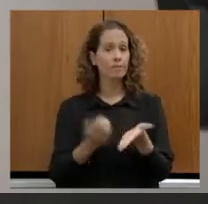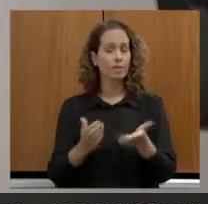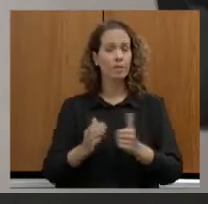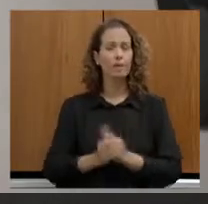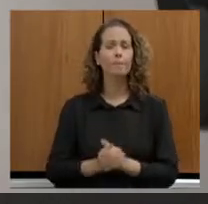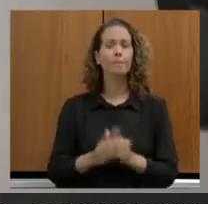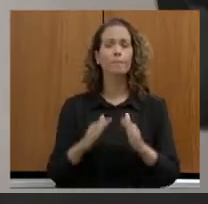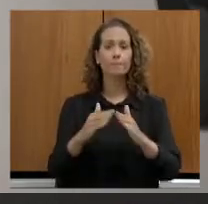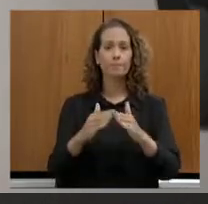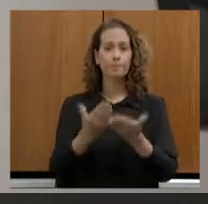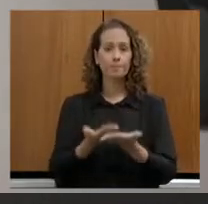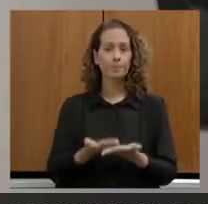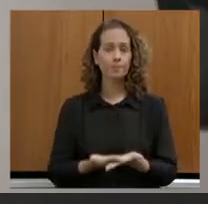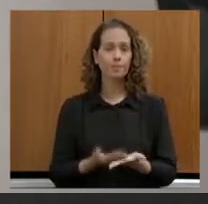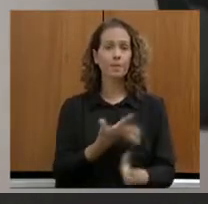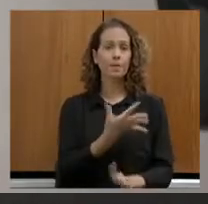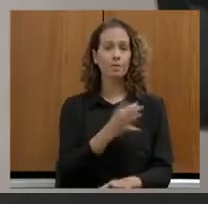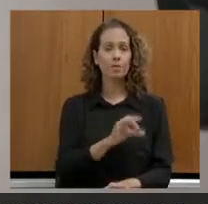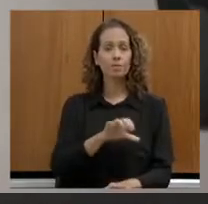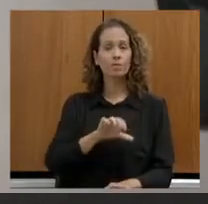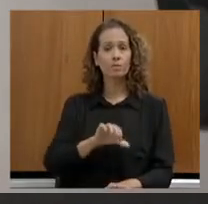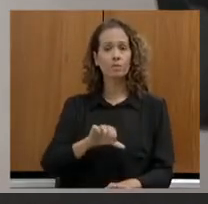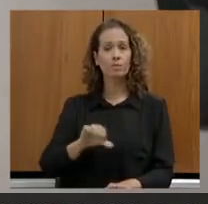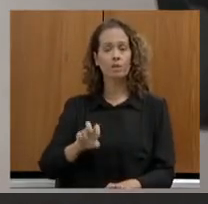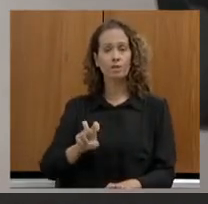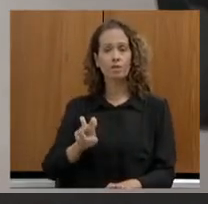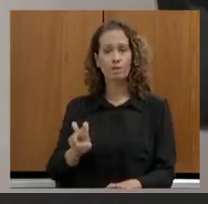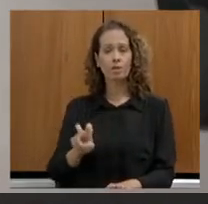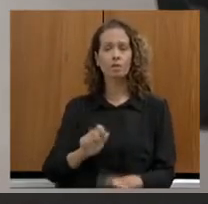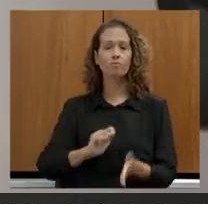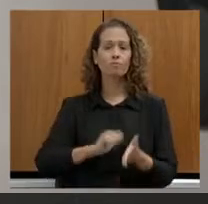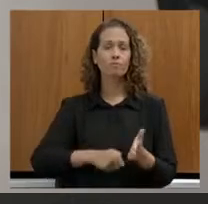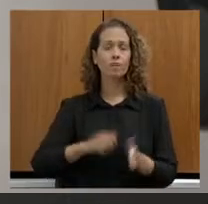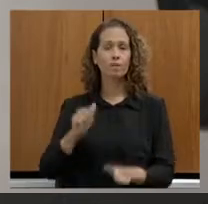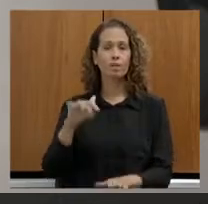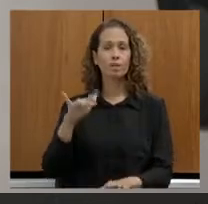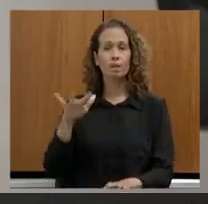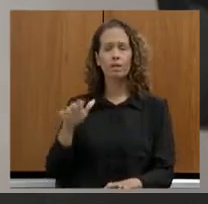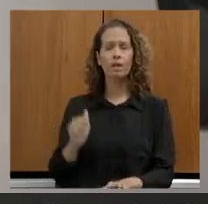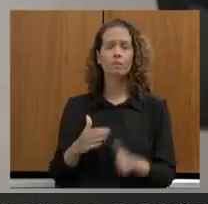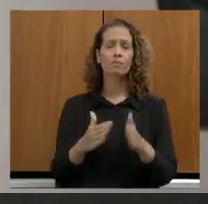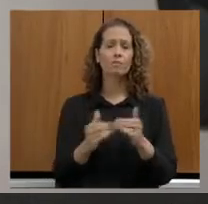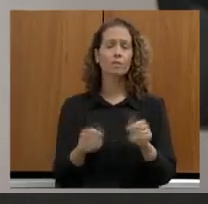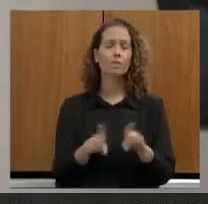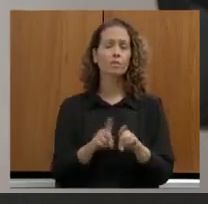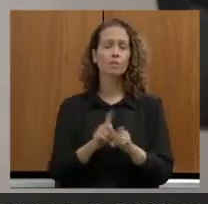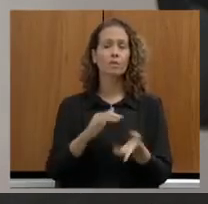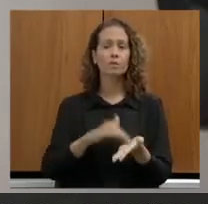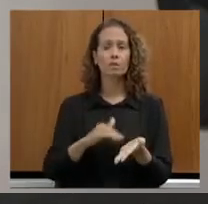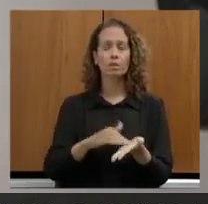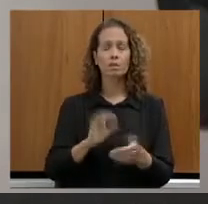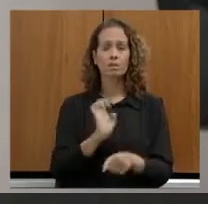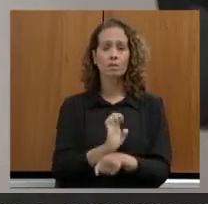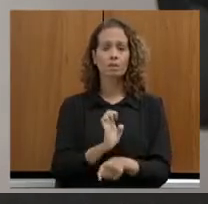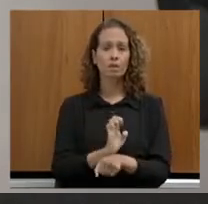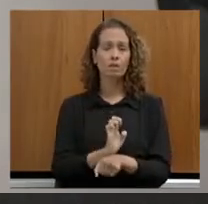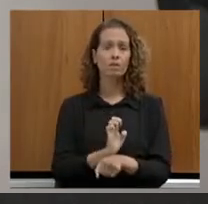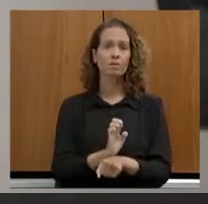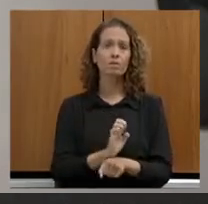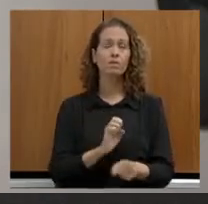requeriment como o 995 de autoria da deputada Andreia de Jesus requer que seja encaminhada à Secretaria de Estado da Educação